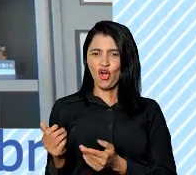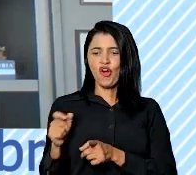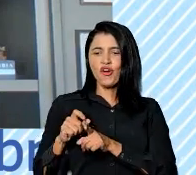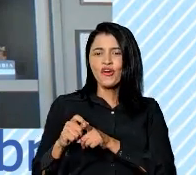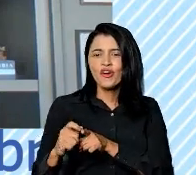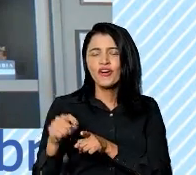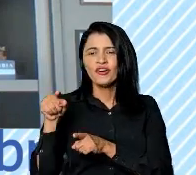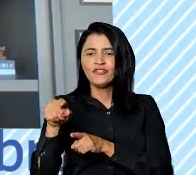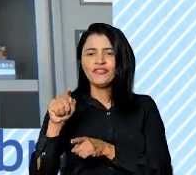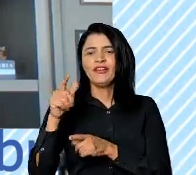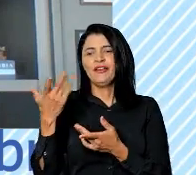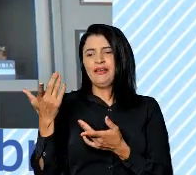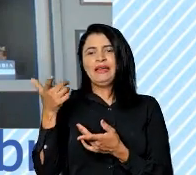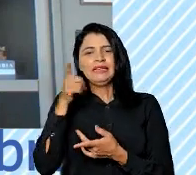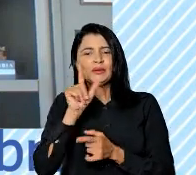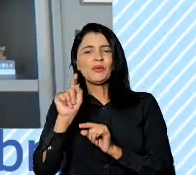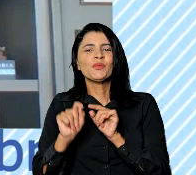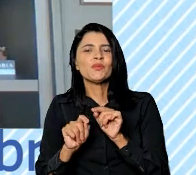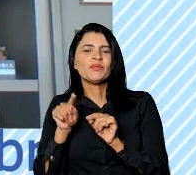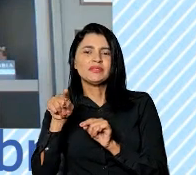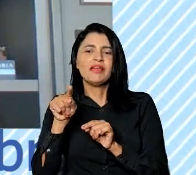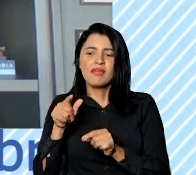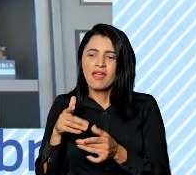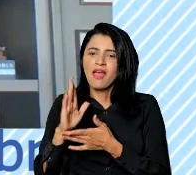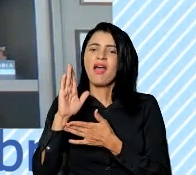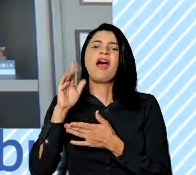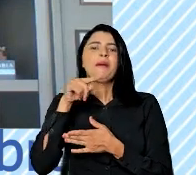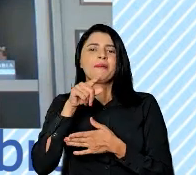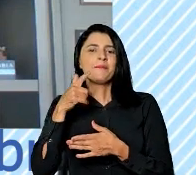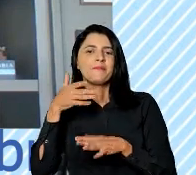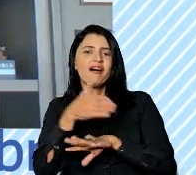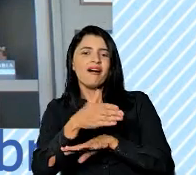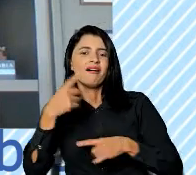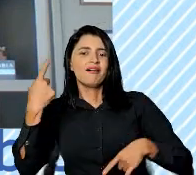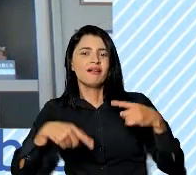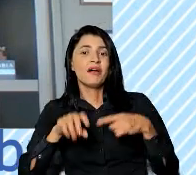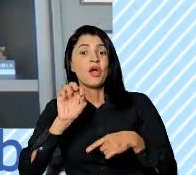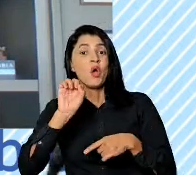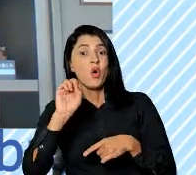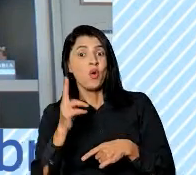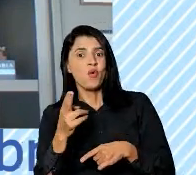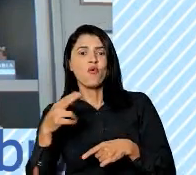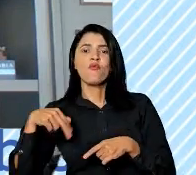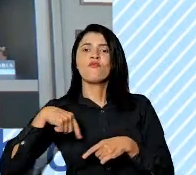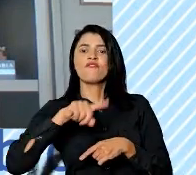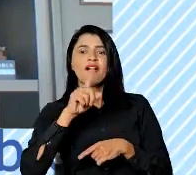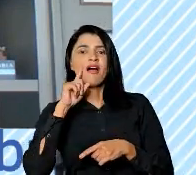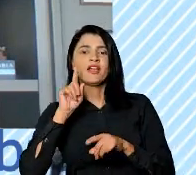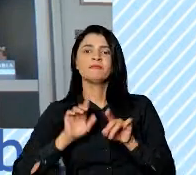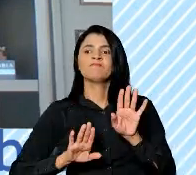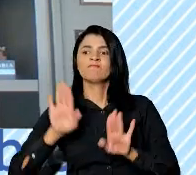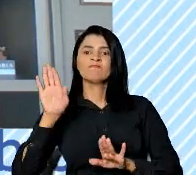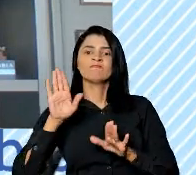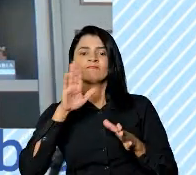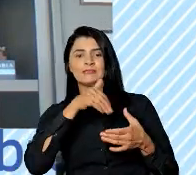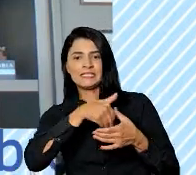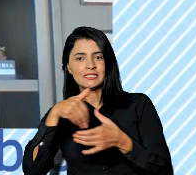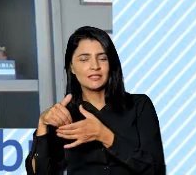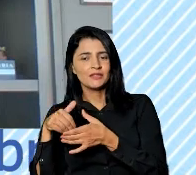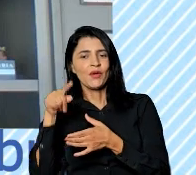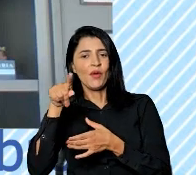que consegue se eleger para um cargo ou que vai concorrer às eleições dentro de todas